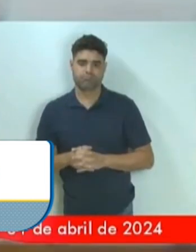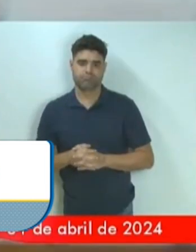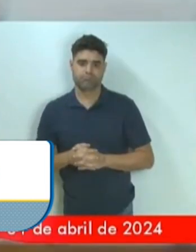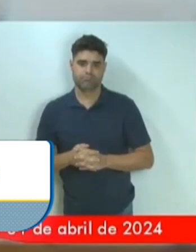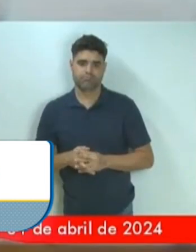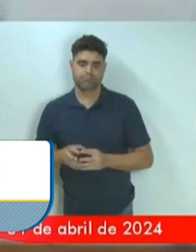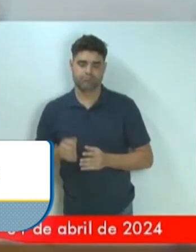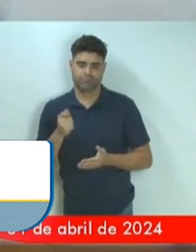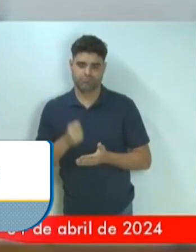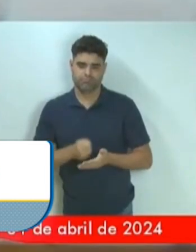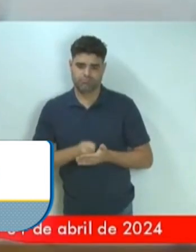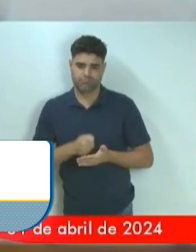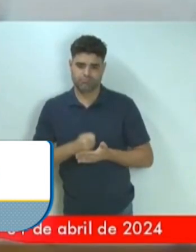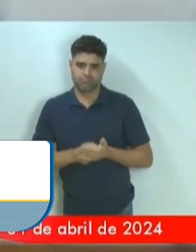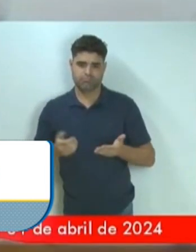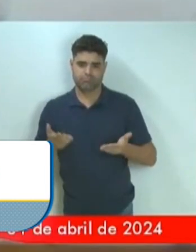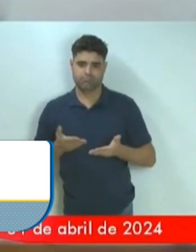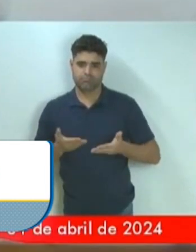de